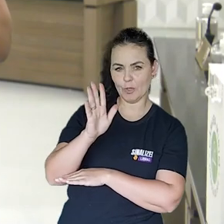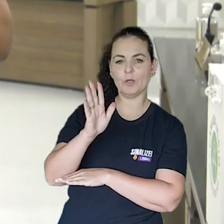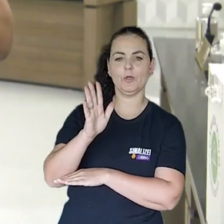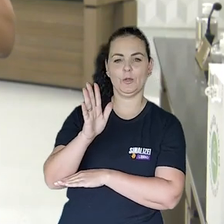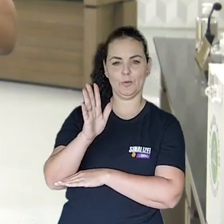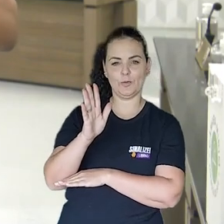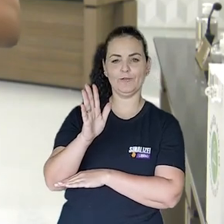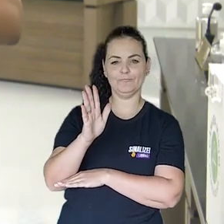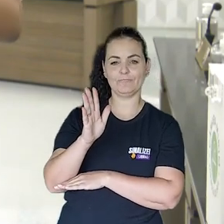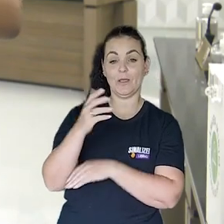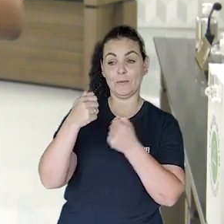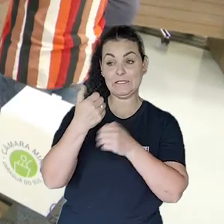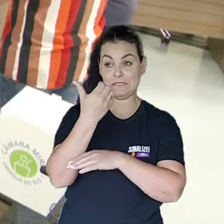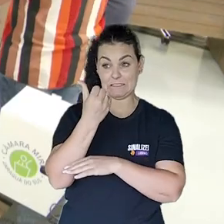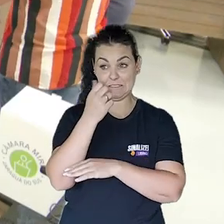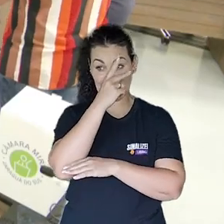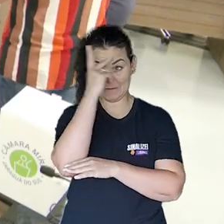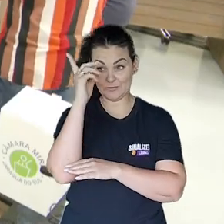Vamos lá, quem vem?